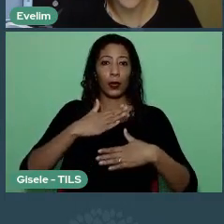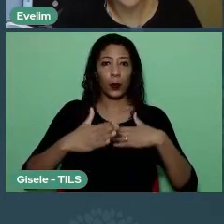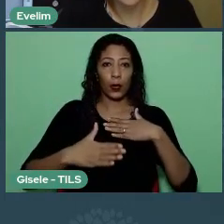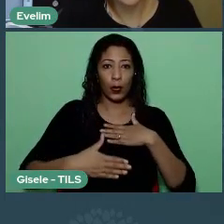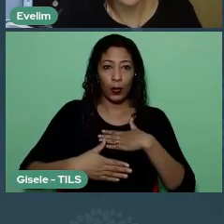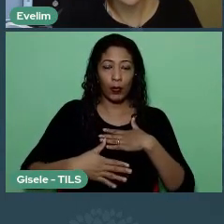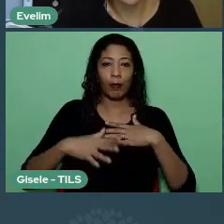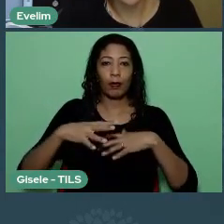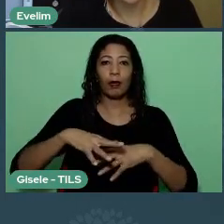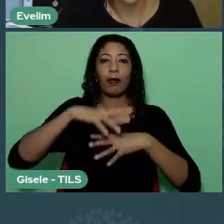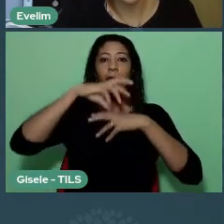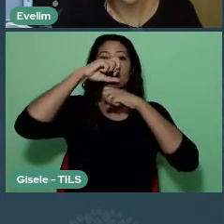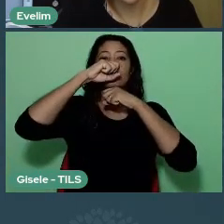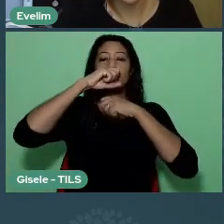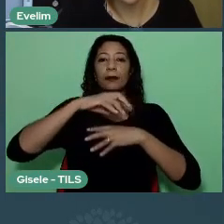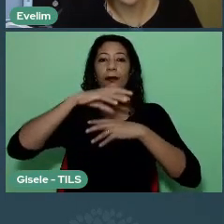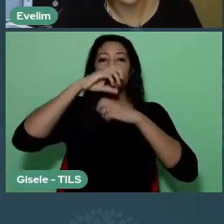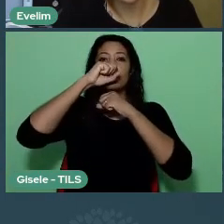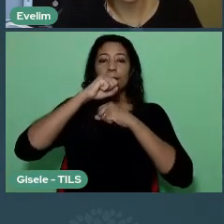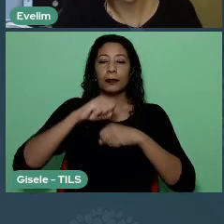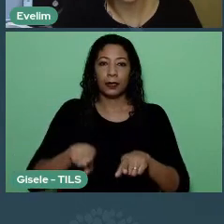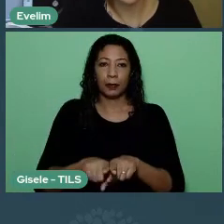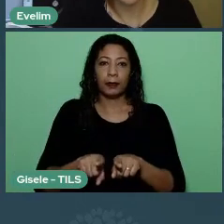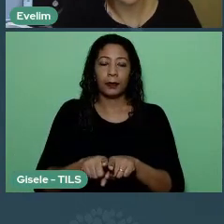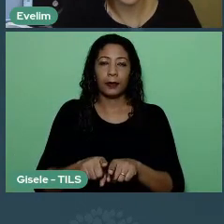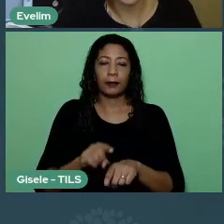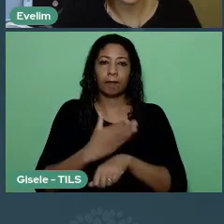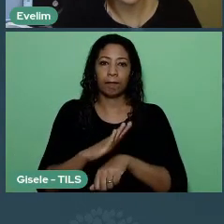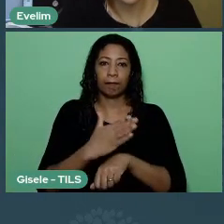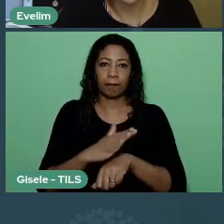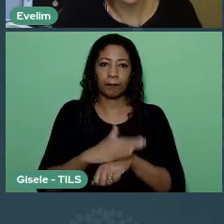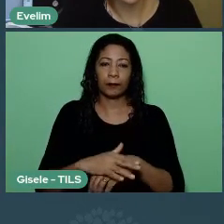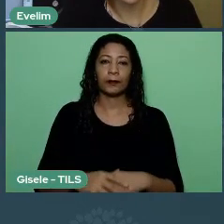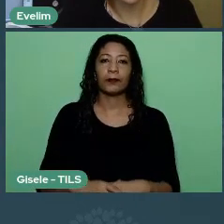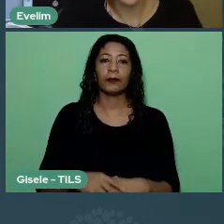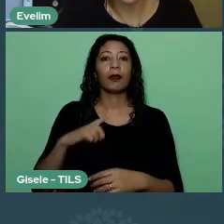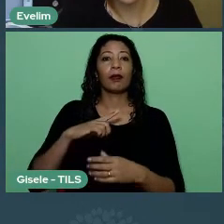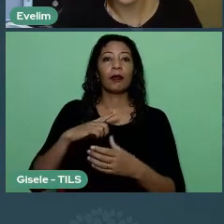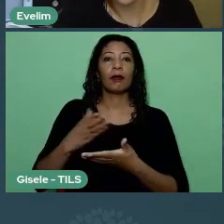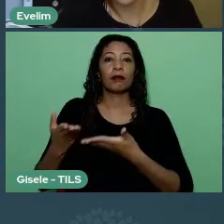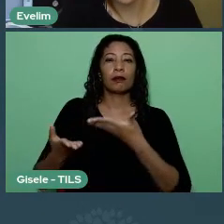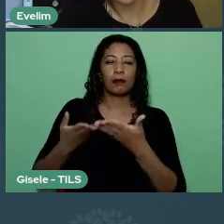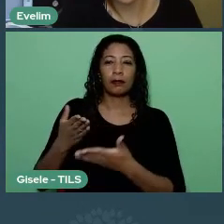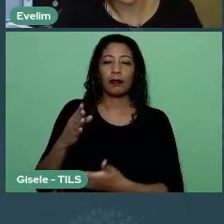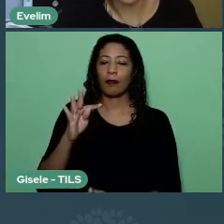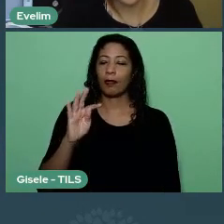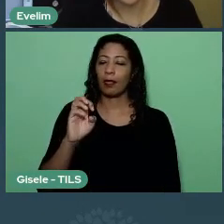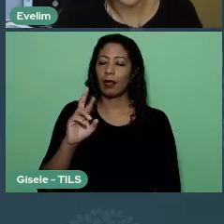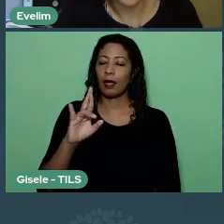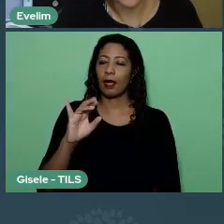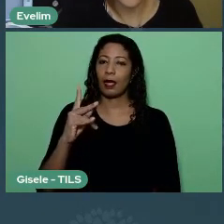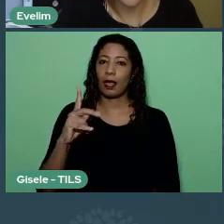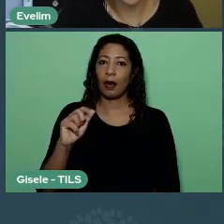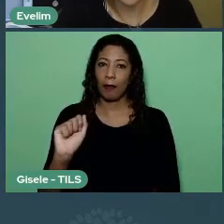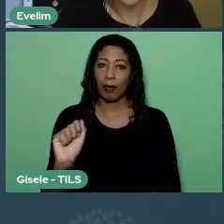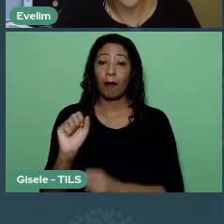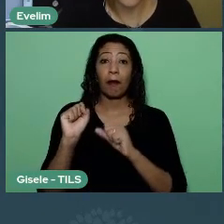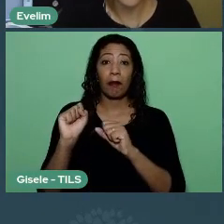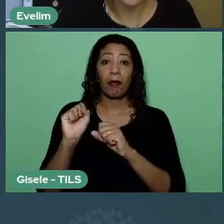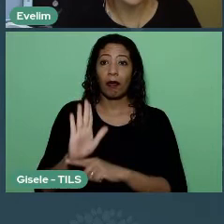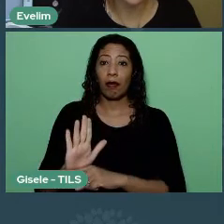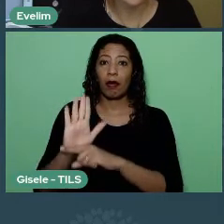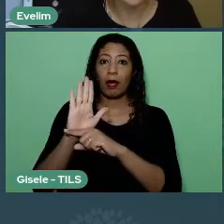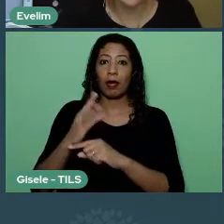vias aéreas, como terapias com desfechos que podem melhorar a qualidade de